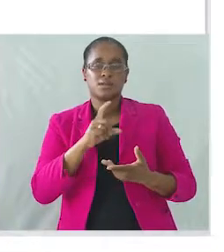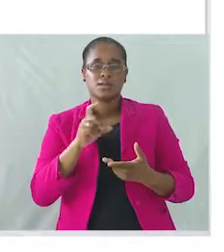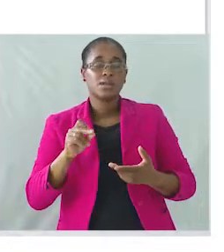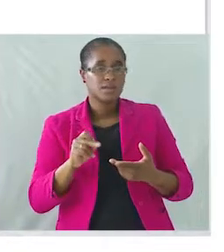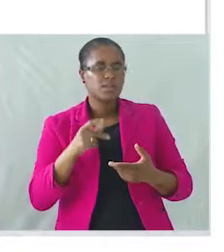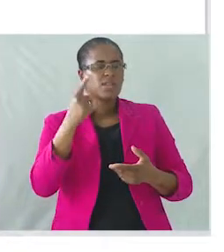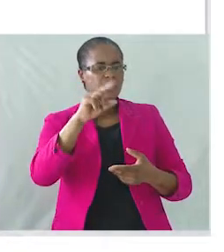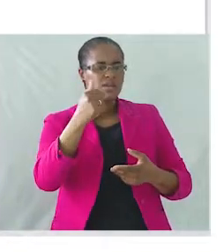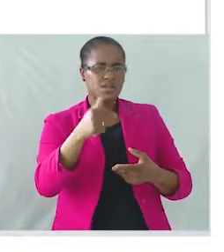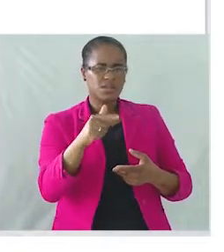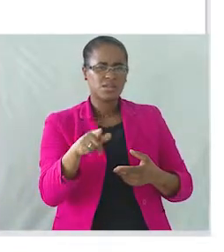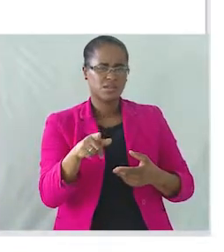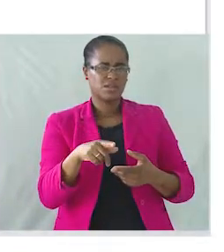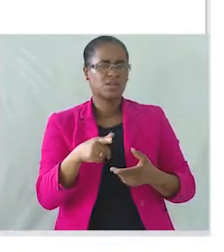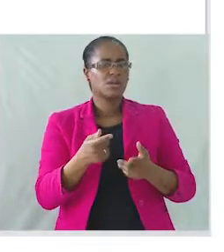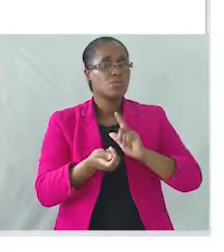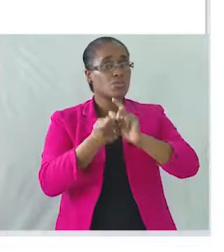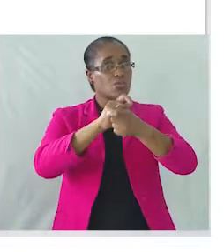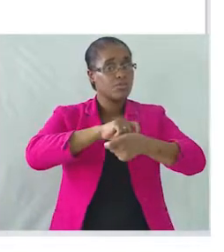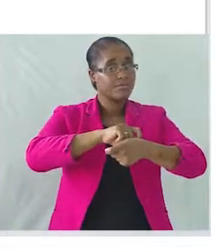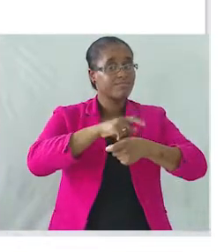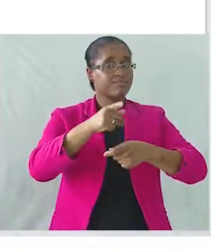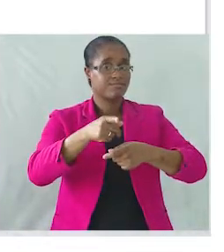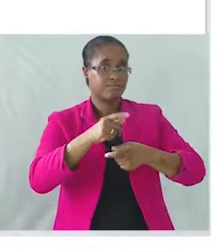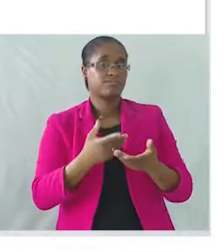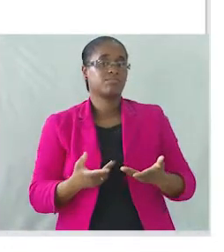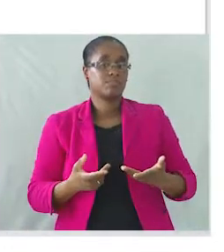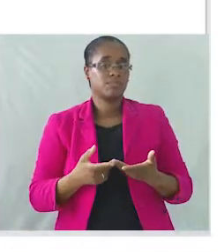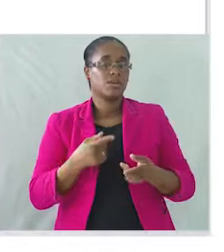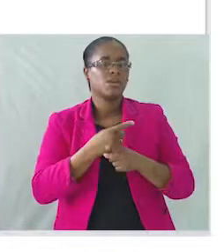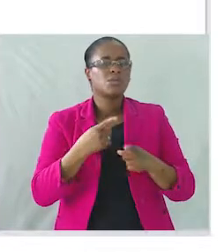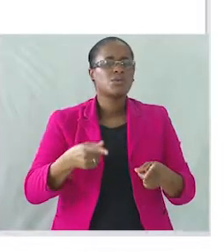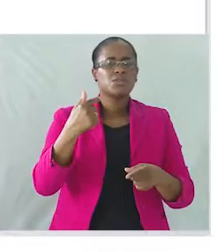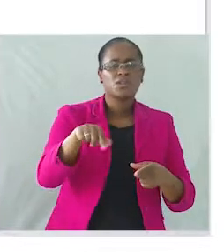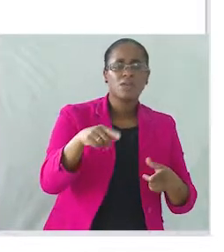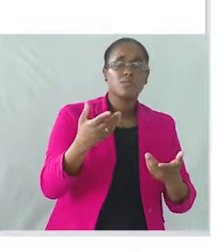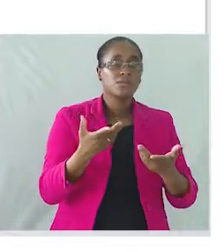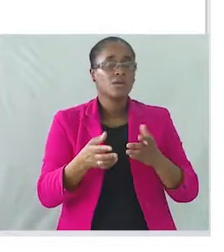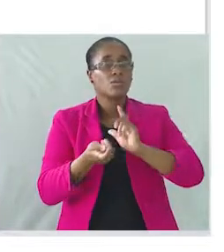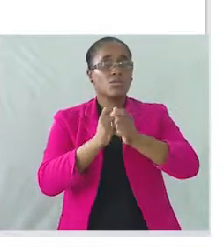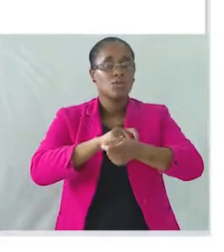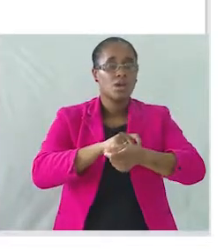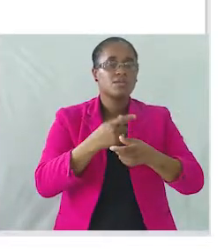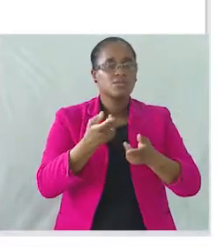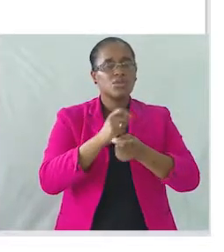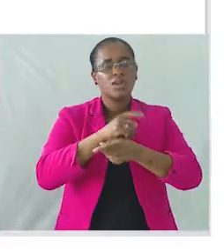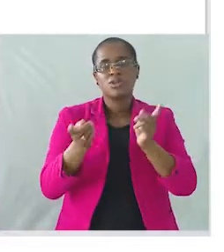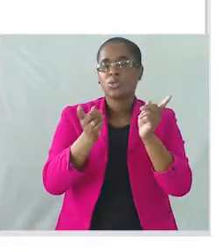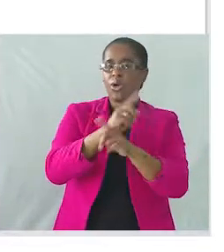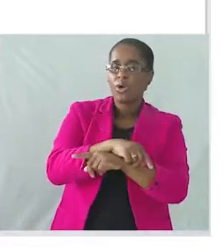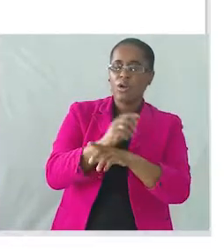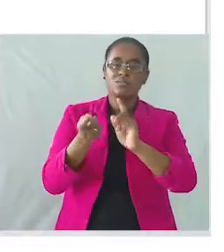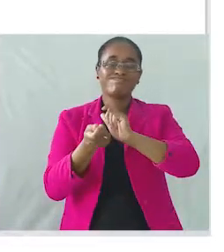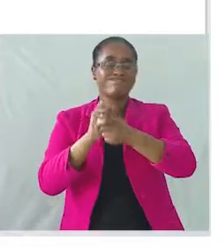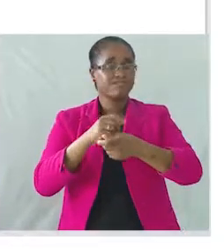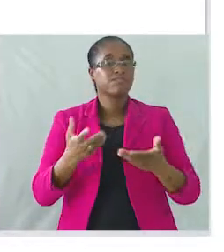a mutações. E por que ele está sujeito a mutações? Mutações quer dizer mudanças, trocas,